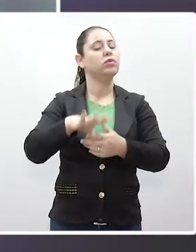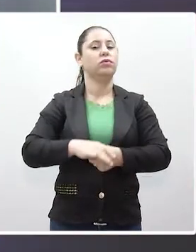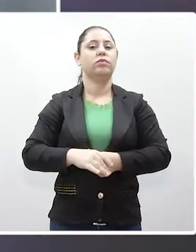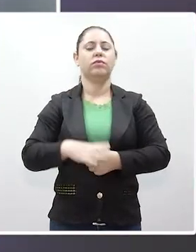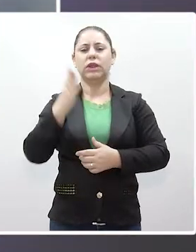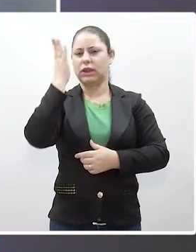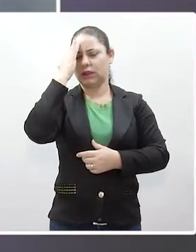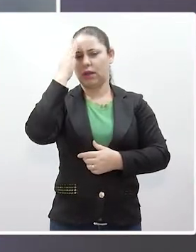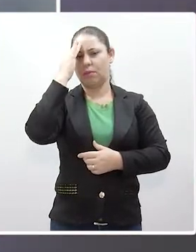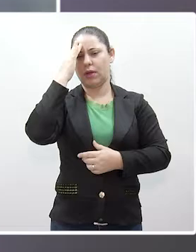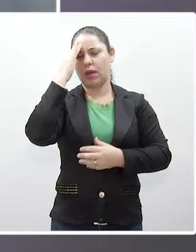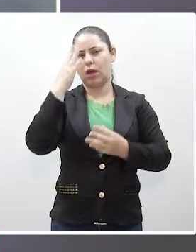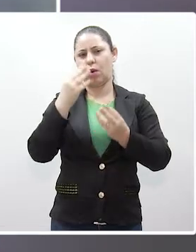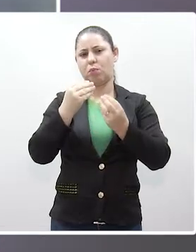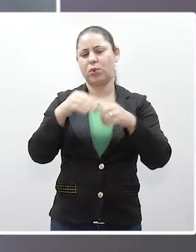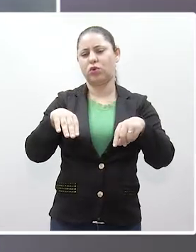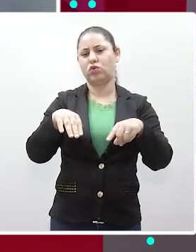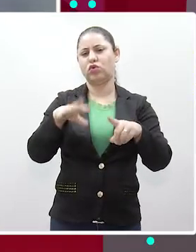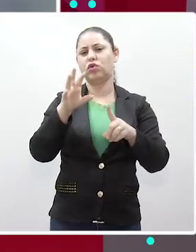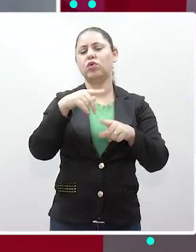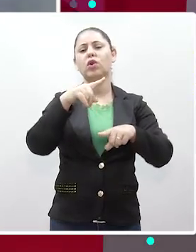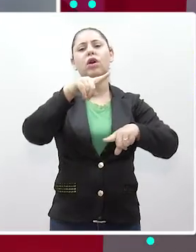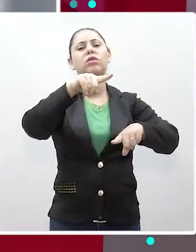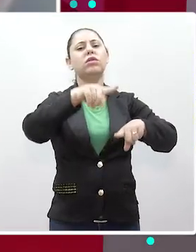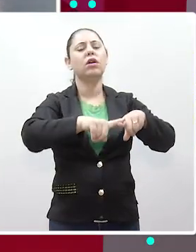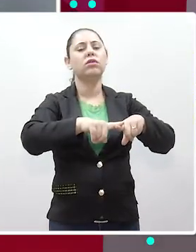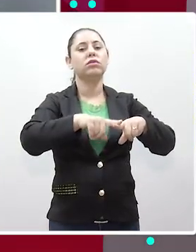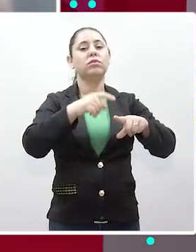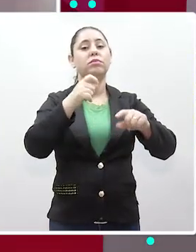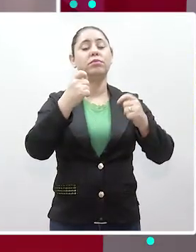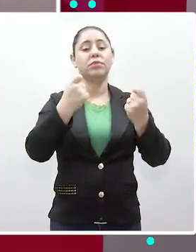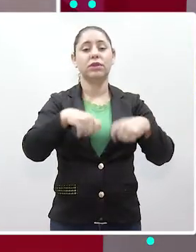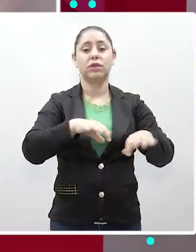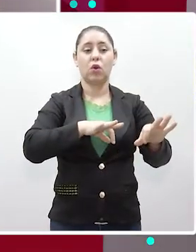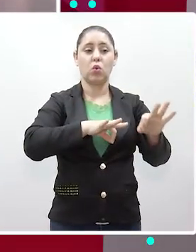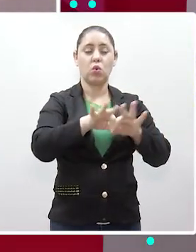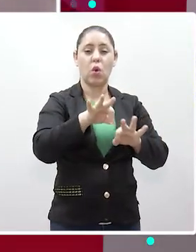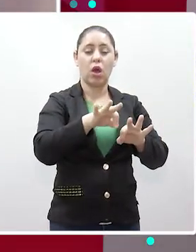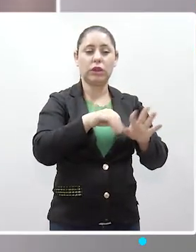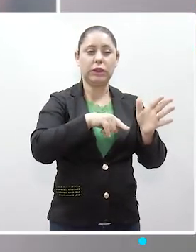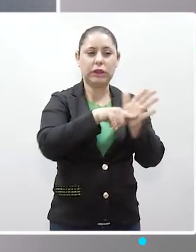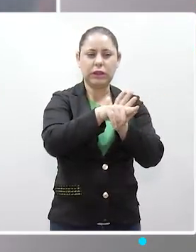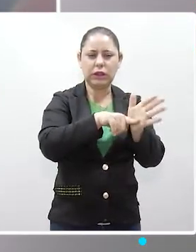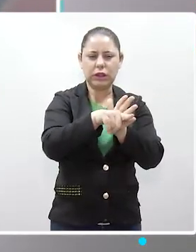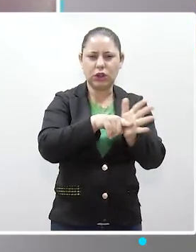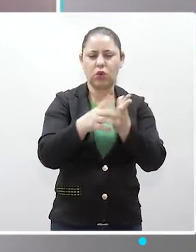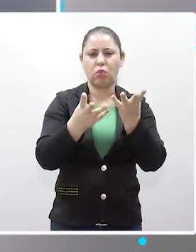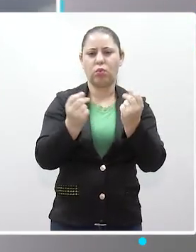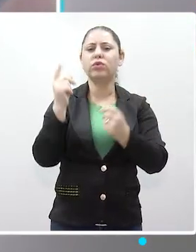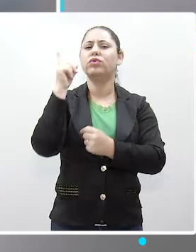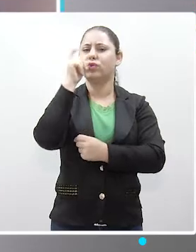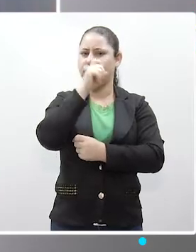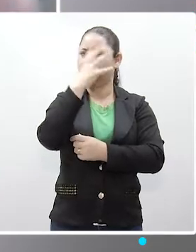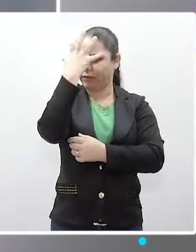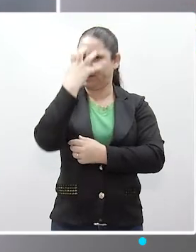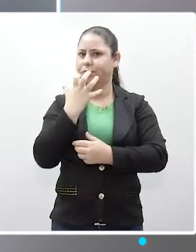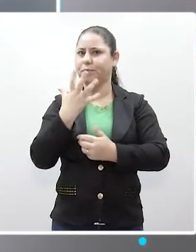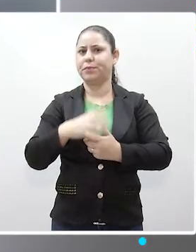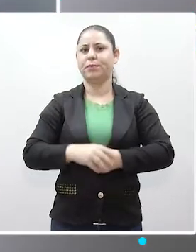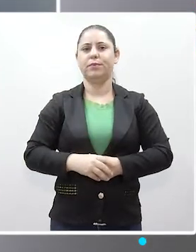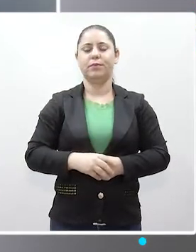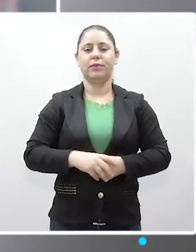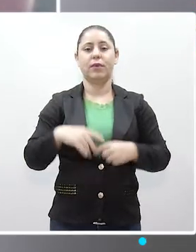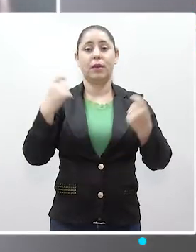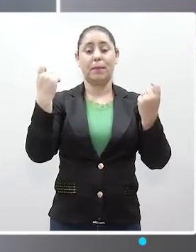gente saber a causa e efeito das coisas em economia, a gente precisa fazer uma modelagem estatística muito difícil, muito